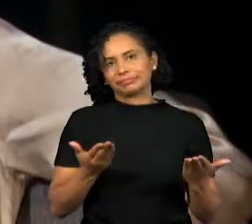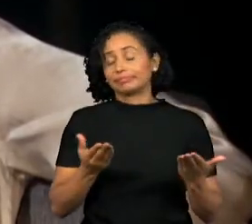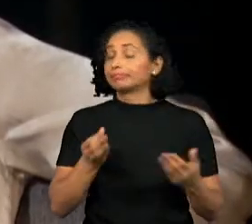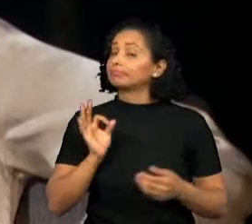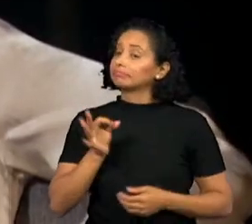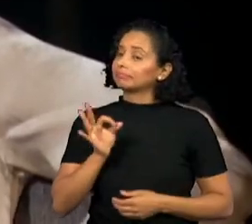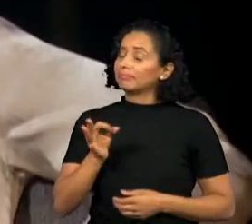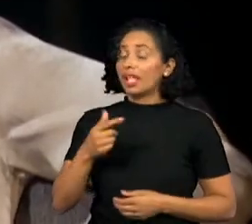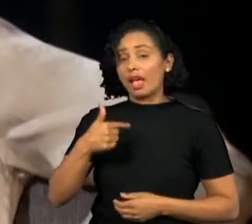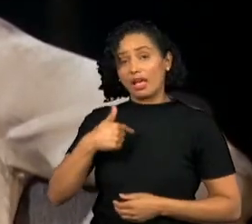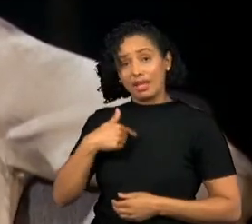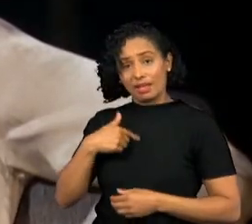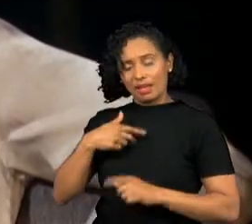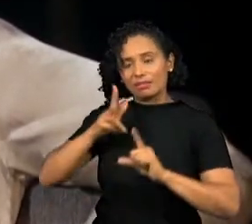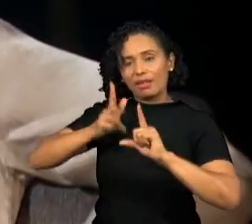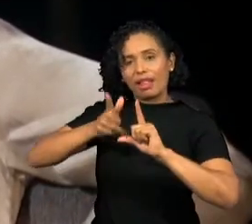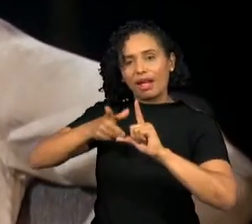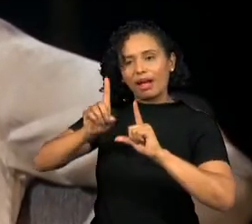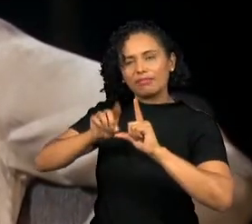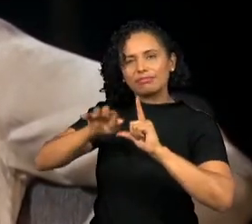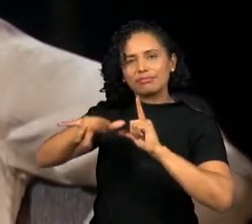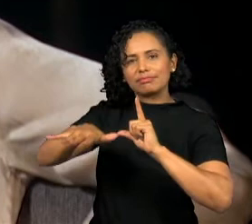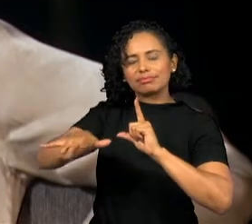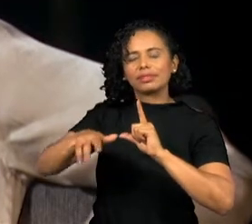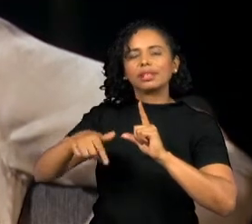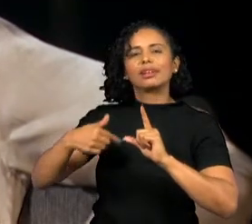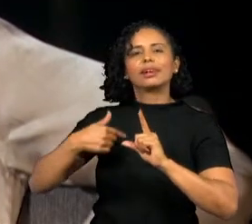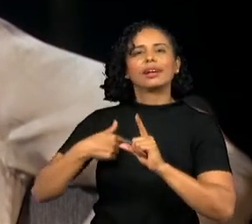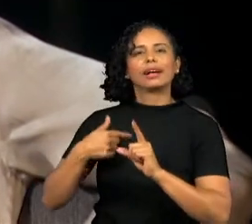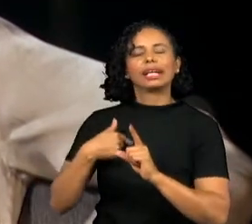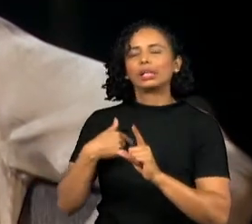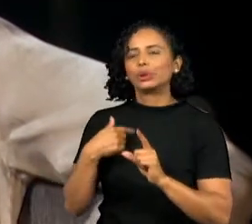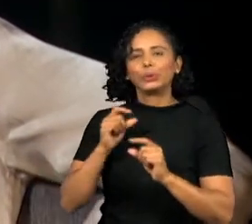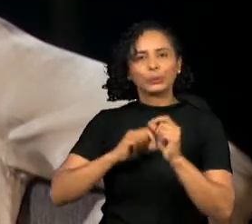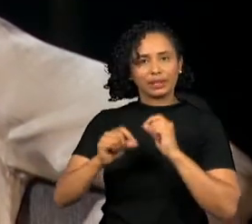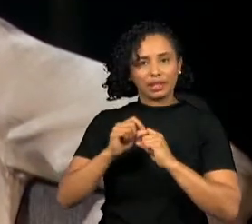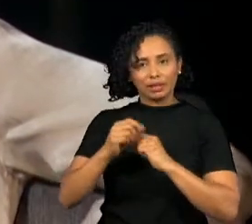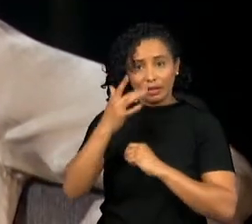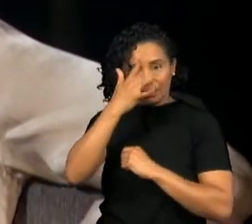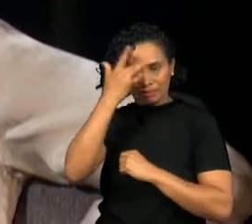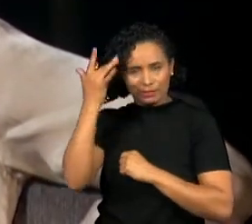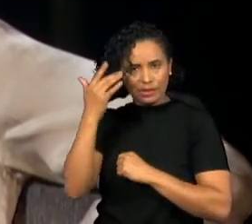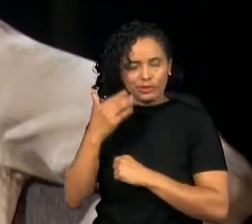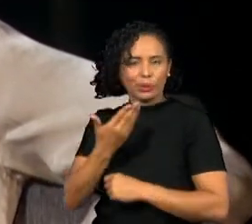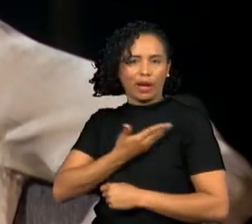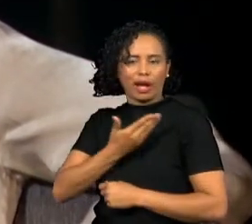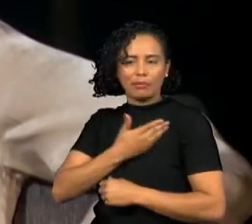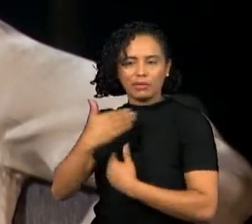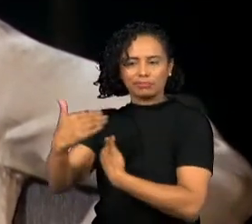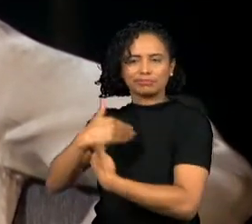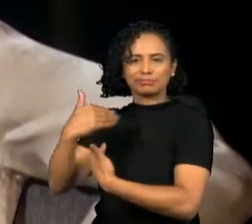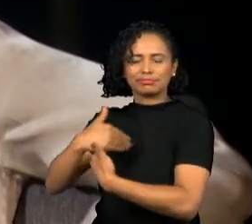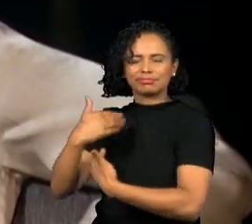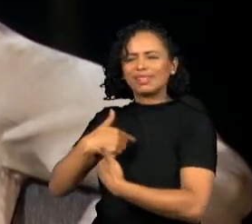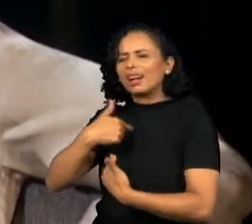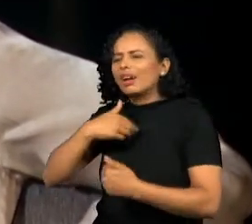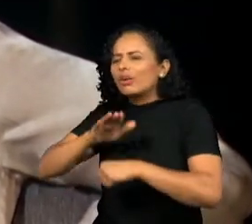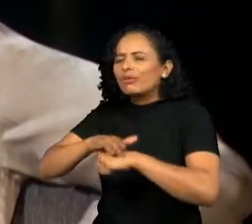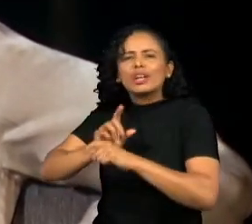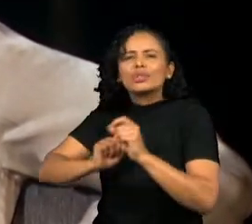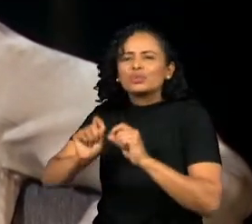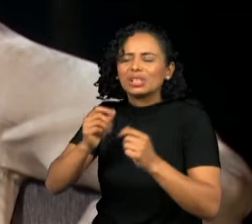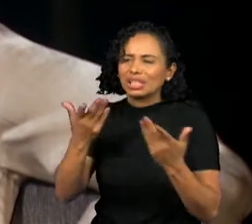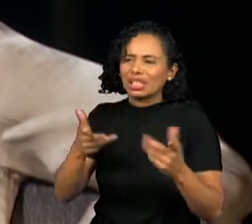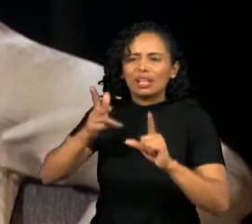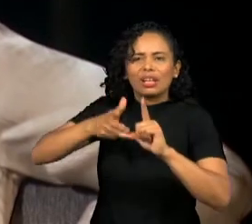eu não tô fazendo Live eu lembro receber um conselho de um amigo meu que eu cheguei falei mano que que eu faço e aí ele falou